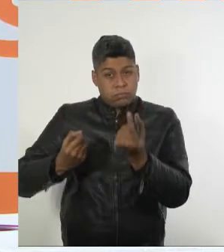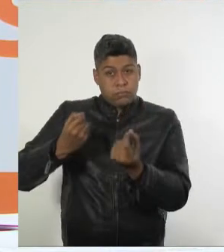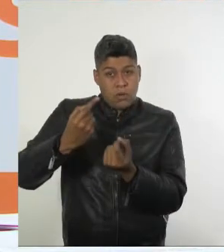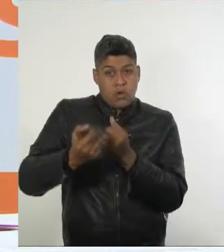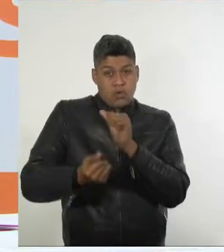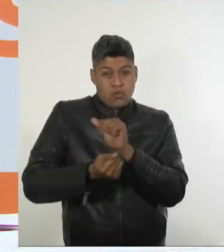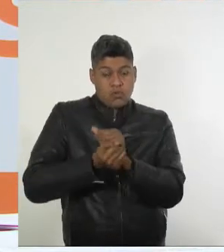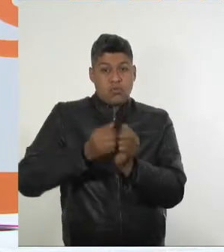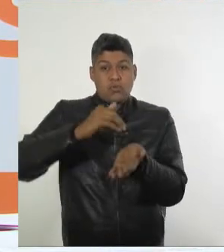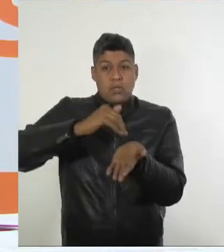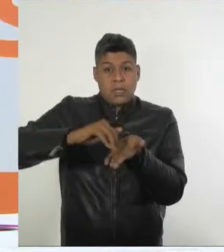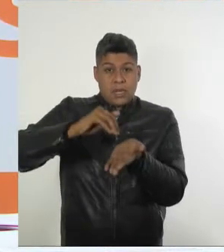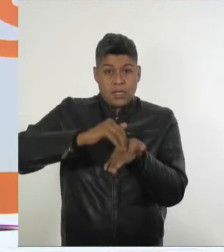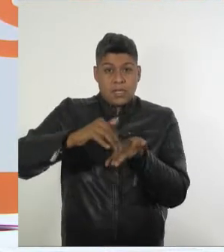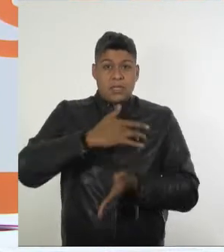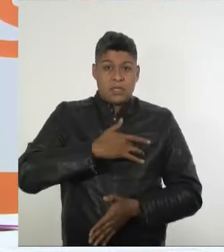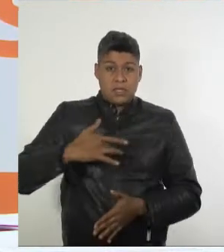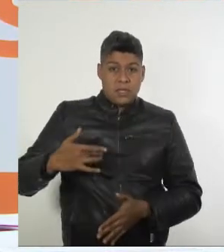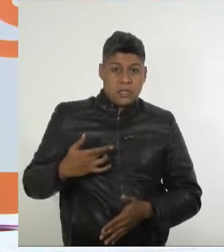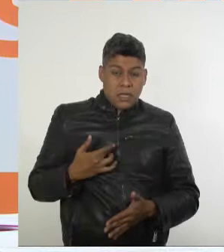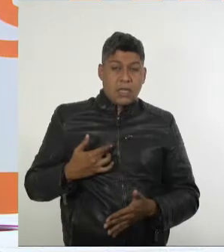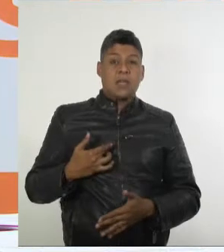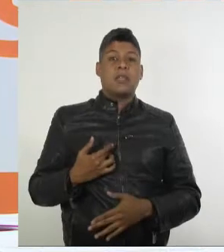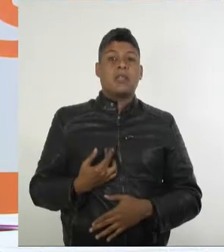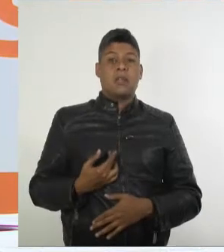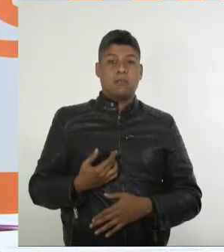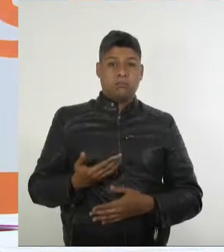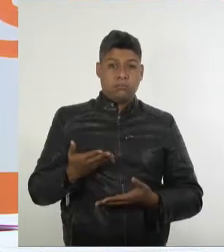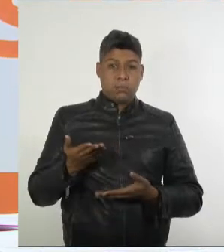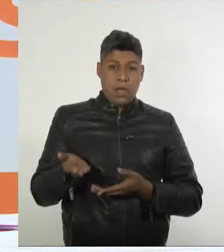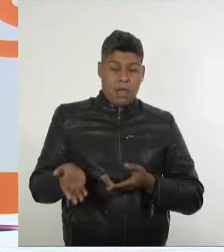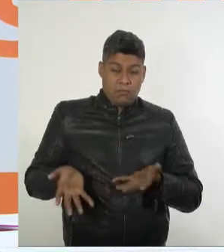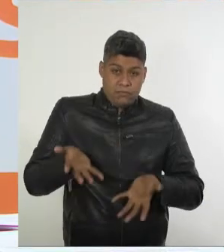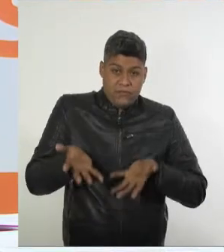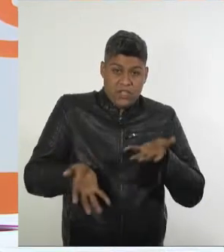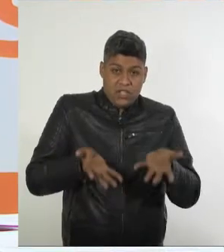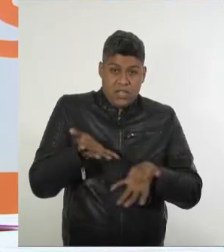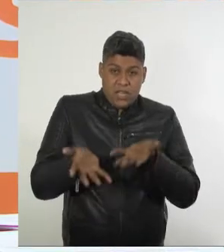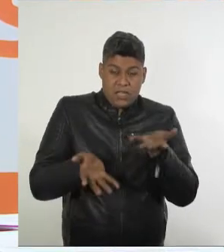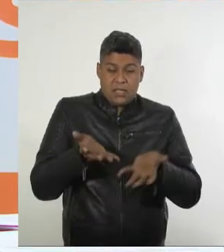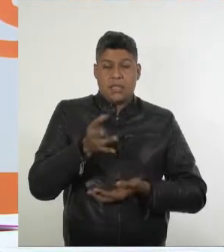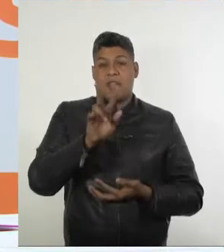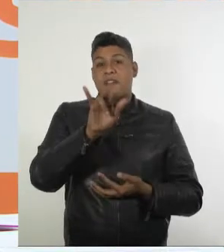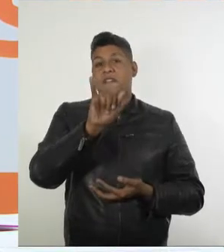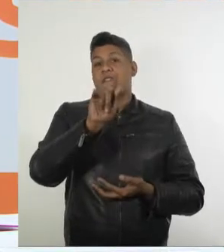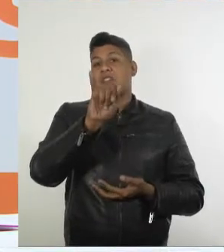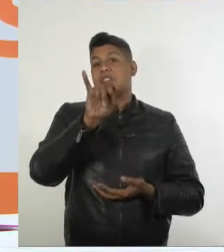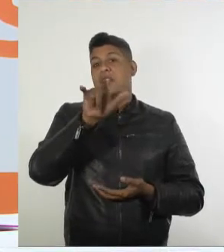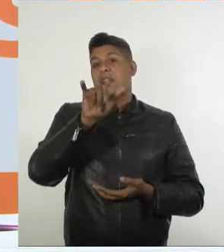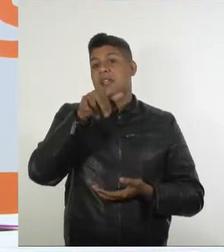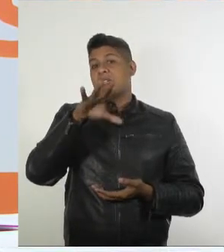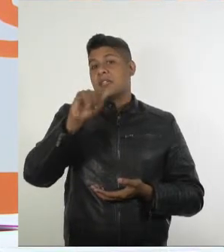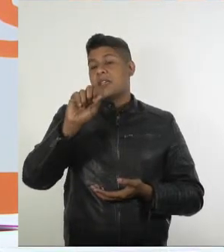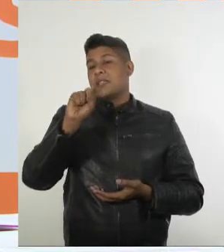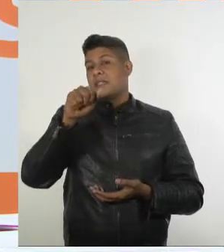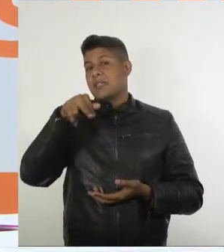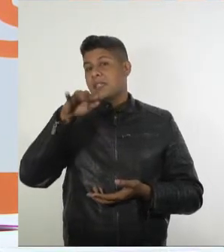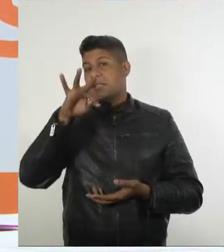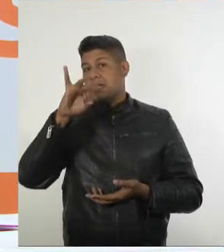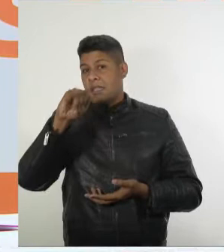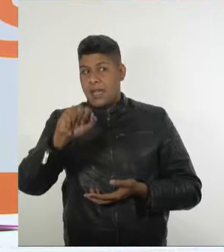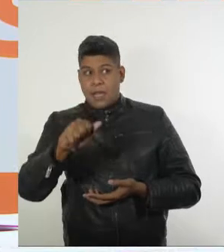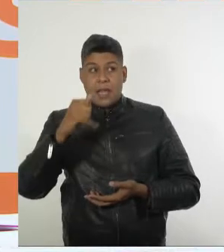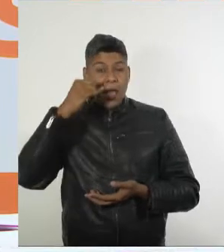Secretaria de Saúde, pela Vigilância Sanitária, a retomada da economia, que é muito fundamental, inclusive para